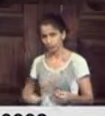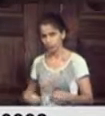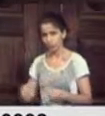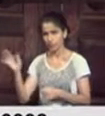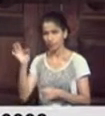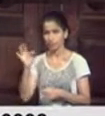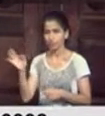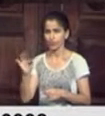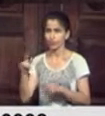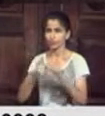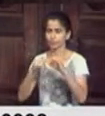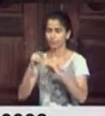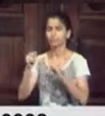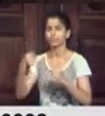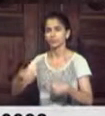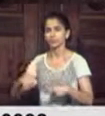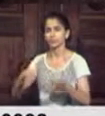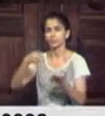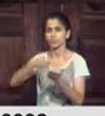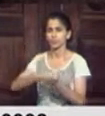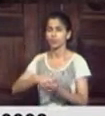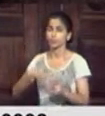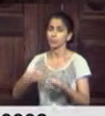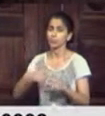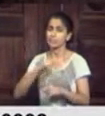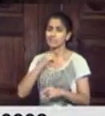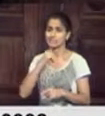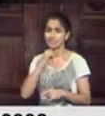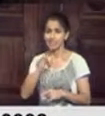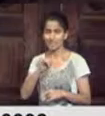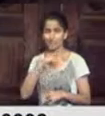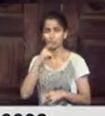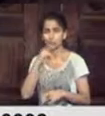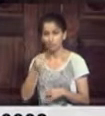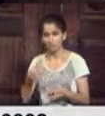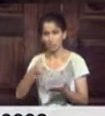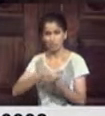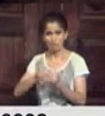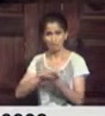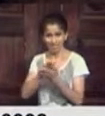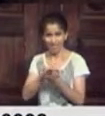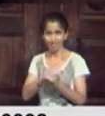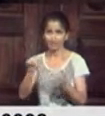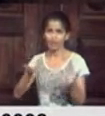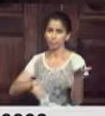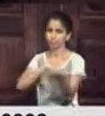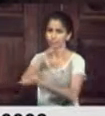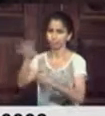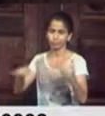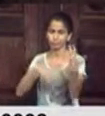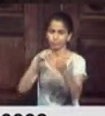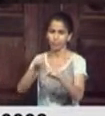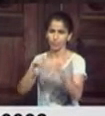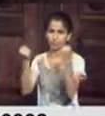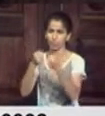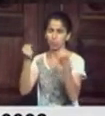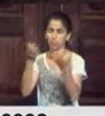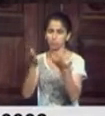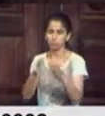e da compreensão da Justiça, do Tribunal de Justiça do Rio de Janeiro, do que está se passando. E também, no âmbito federal, que a União